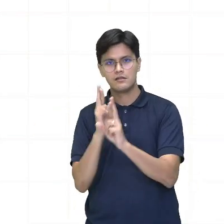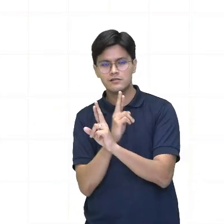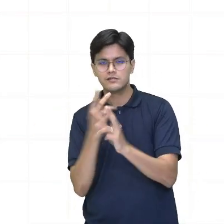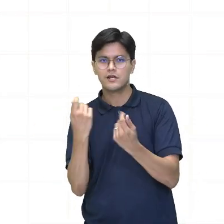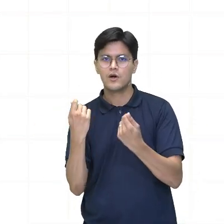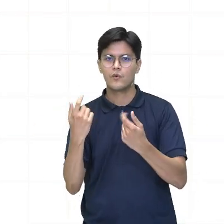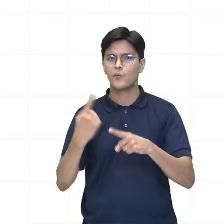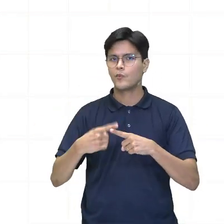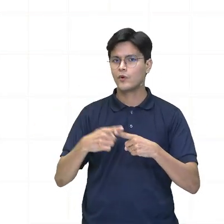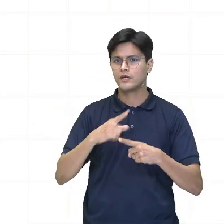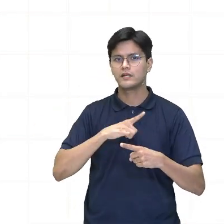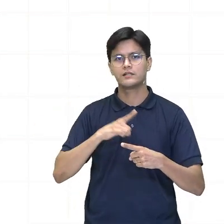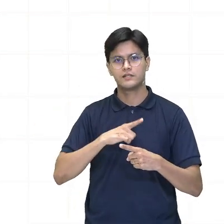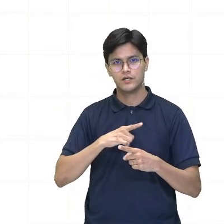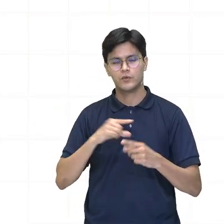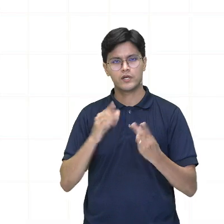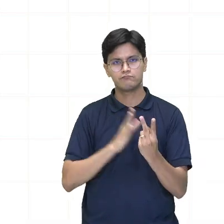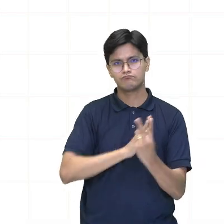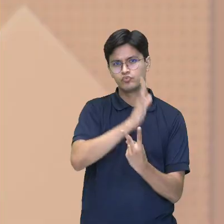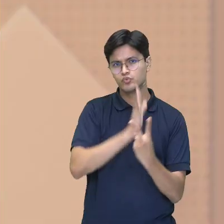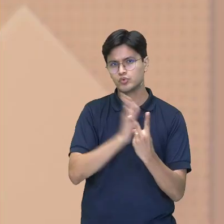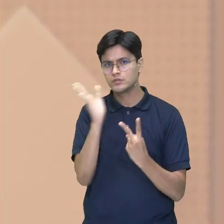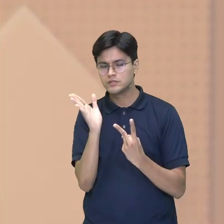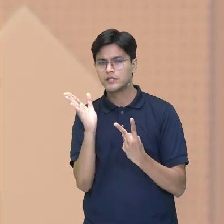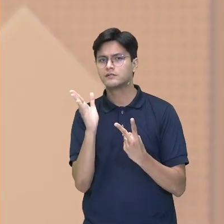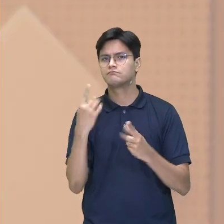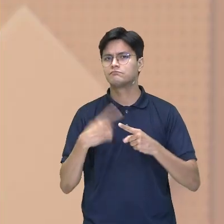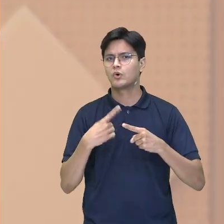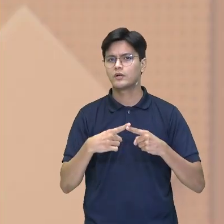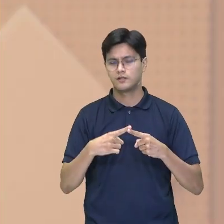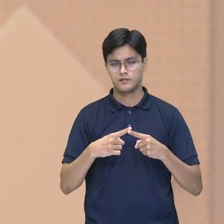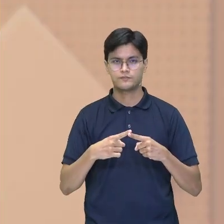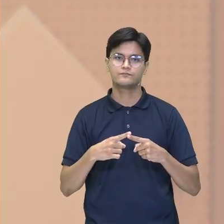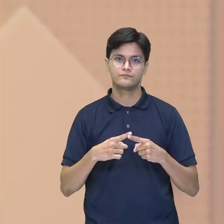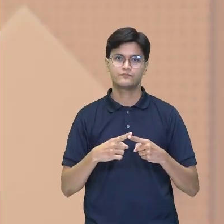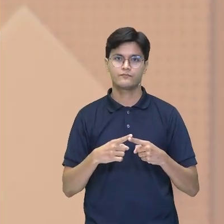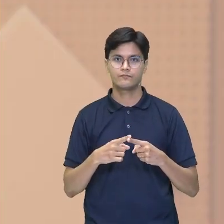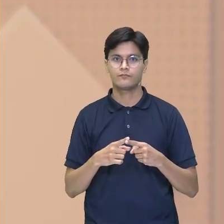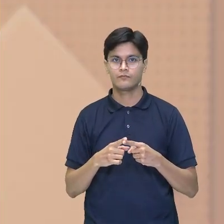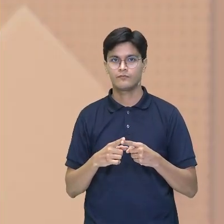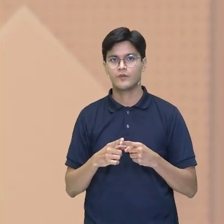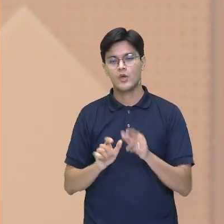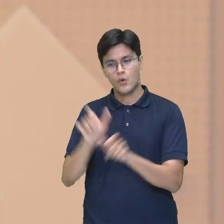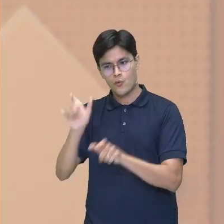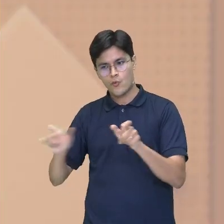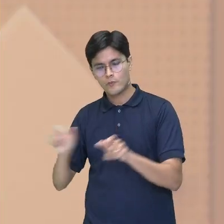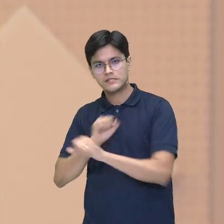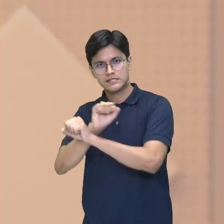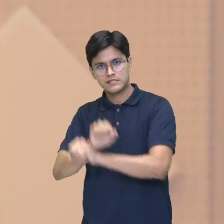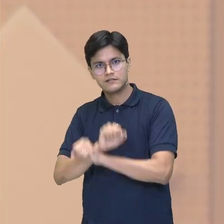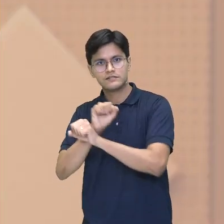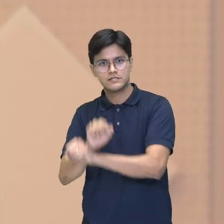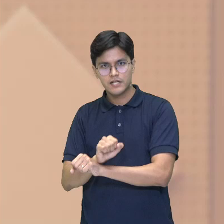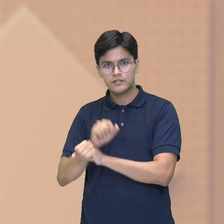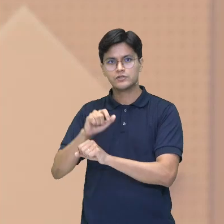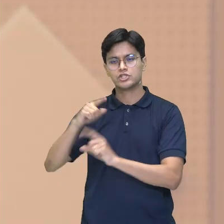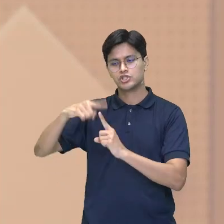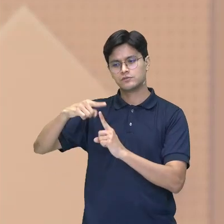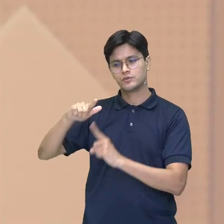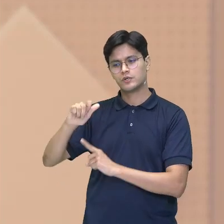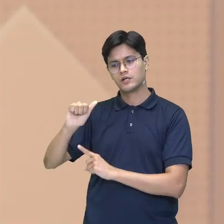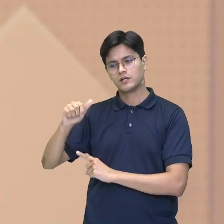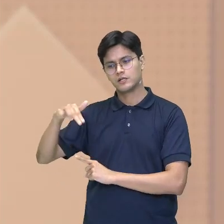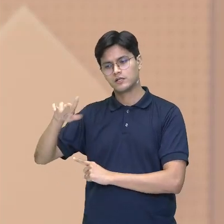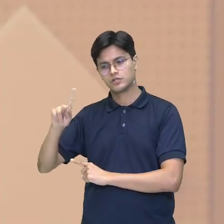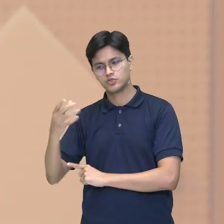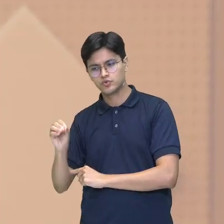entre os escravizados de ganho e homens livres. Por quê? Os escravizados de ganho eram aqueles escravizados, eram